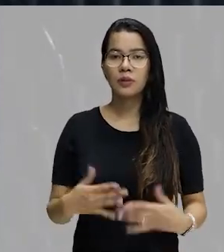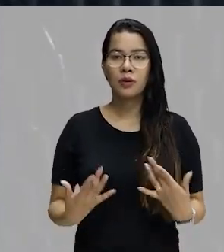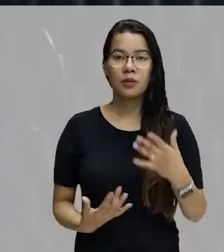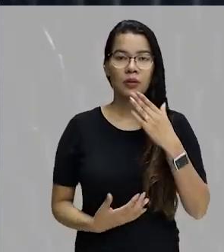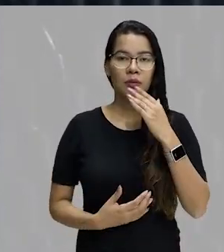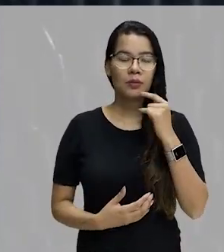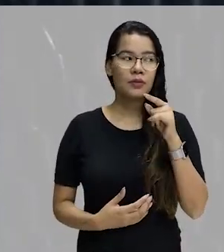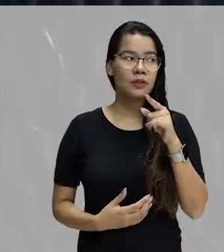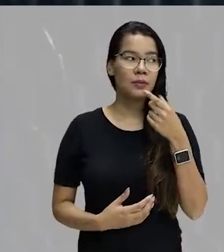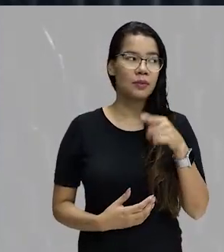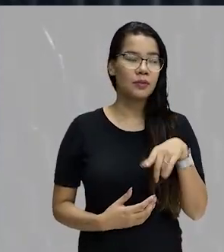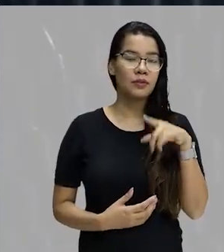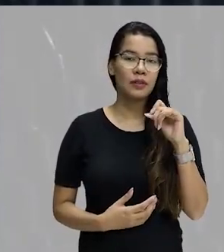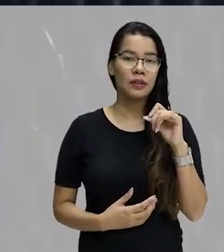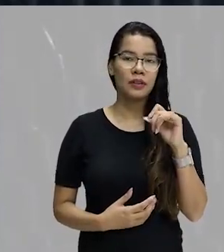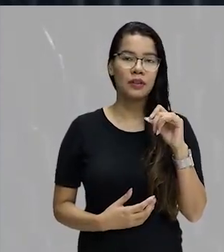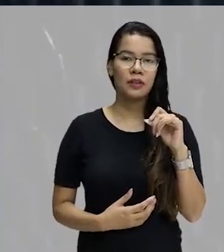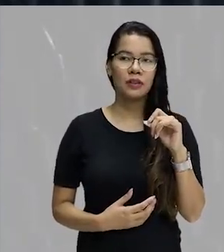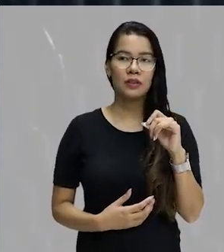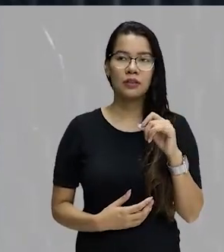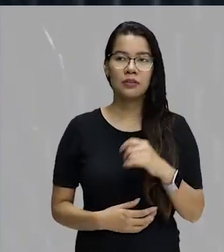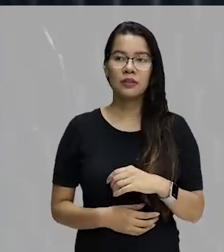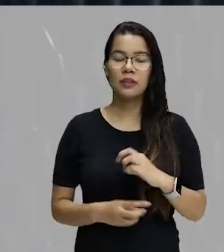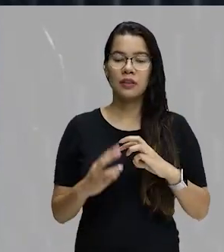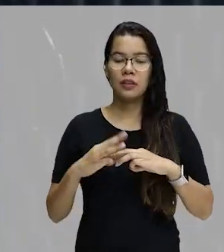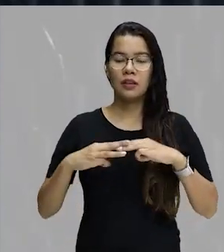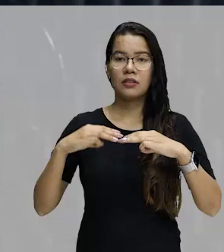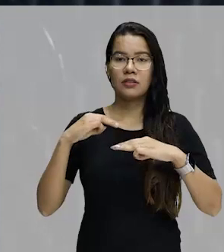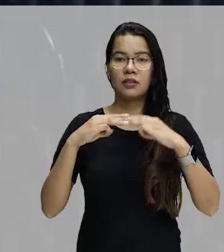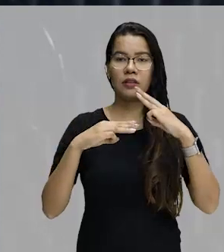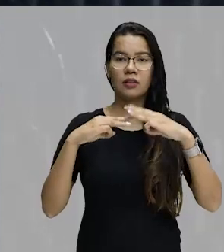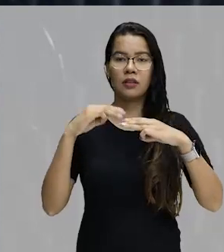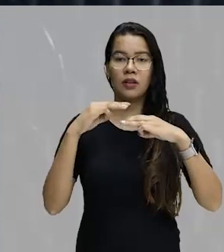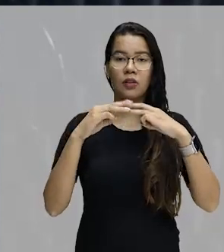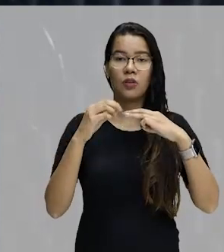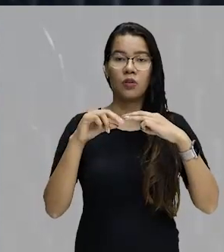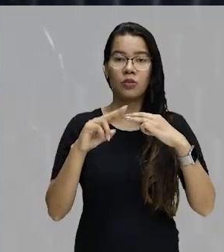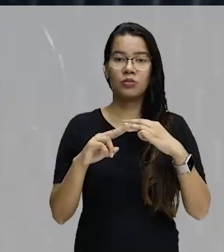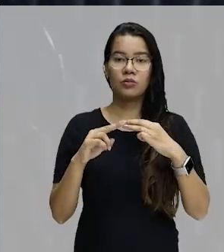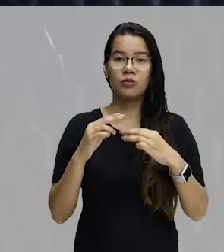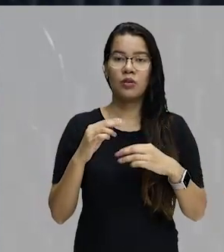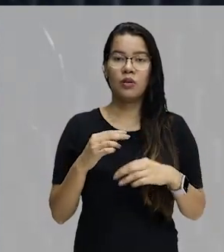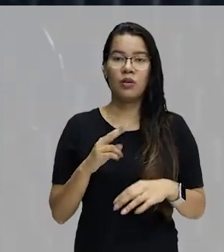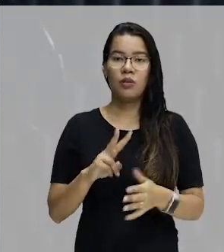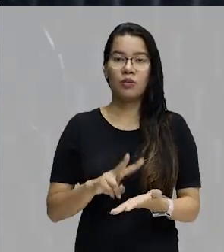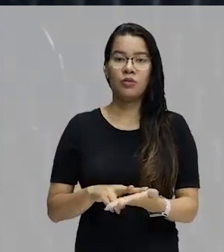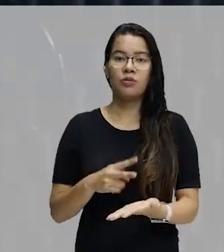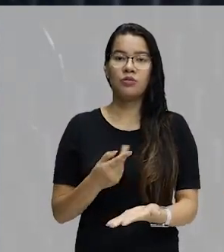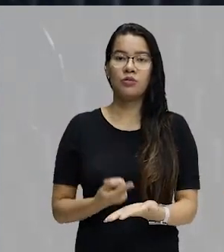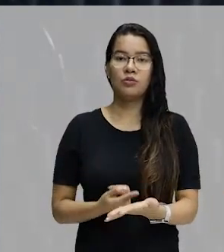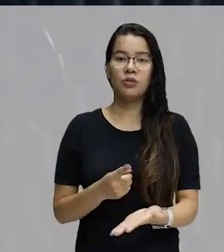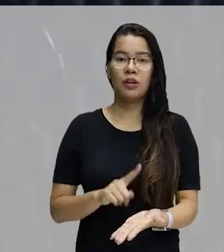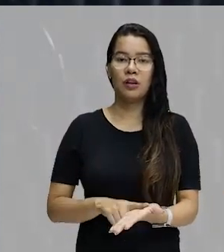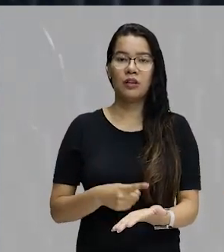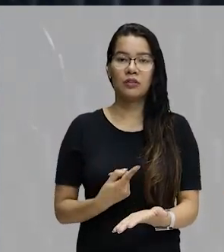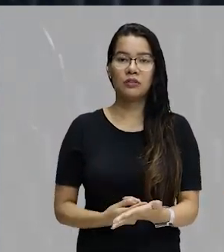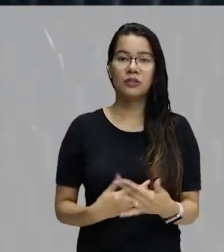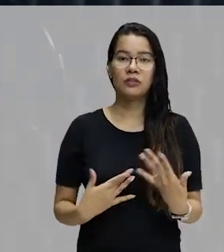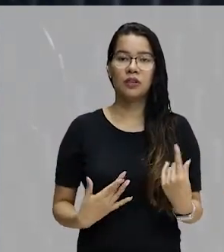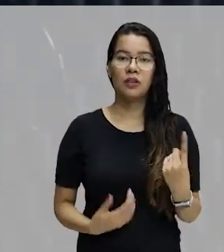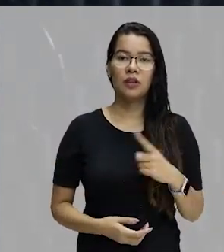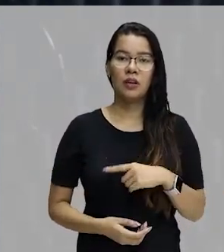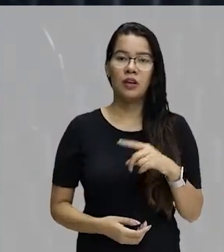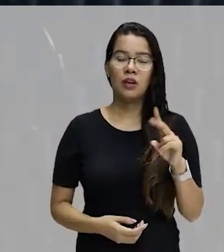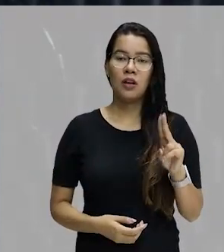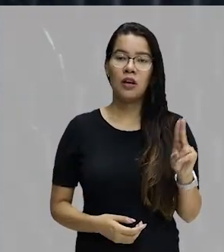A lasanha ou o churrasco? Então, para você fazer uma escolha entre um ou outro. Então, nesse sentido, nós usamos o which